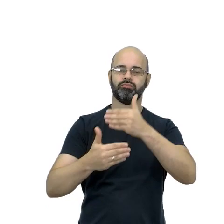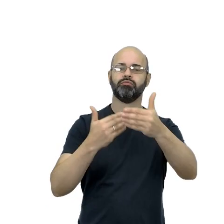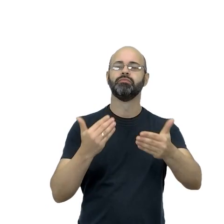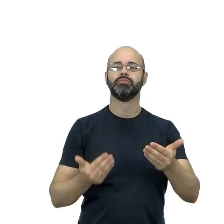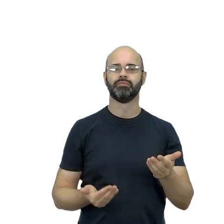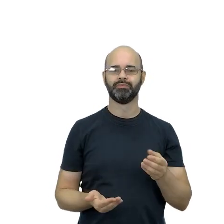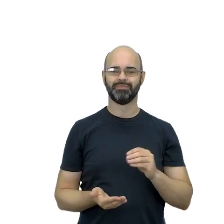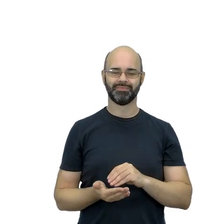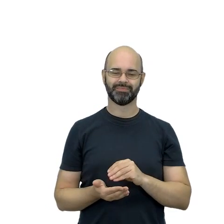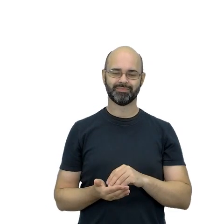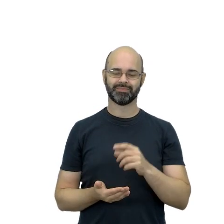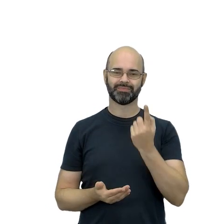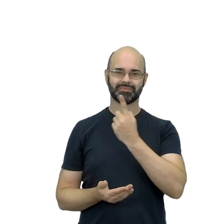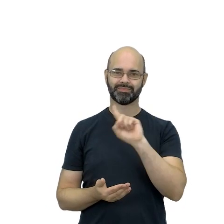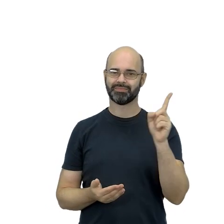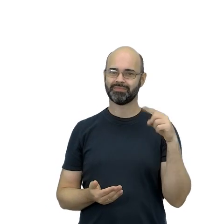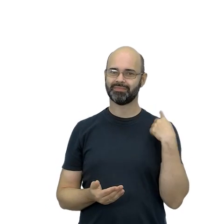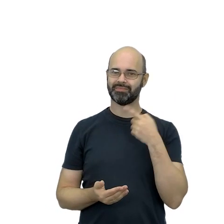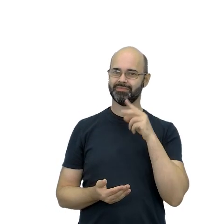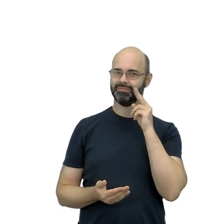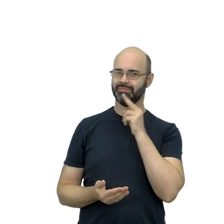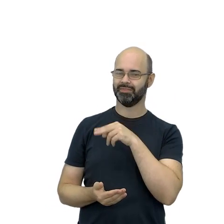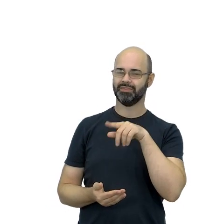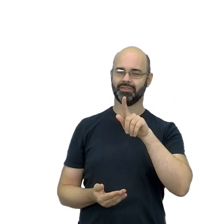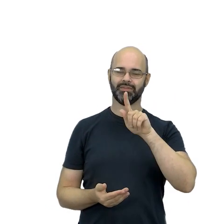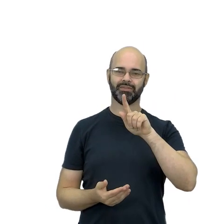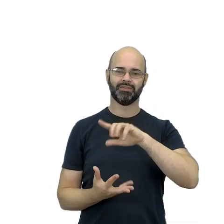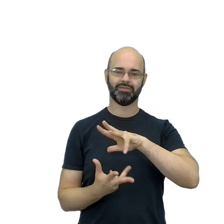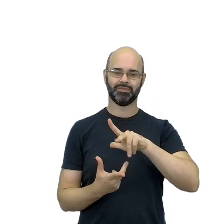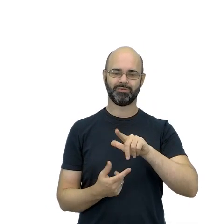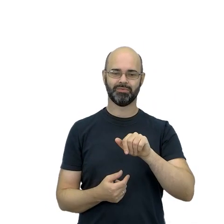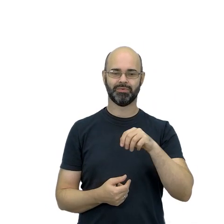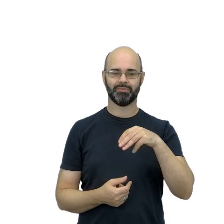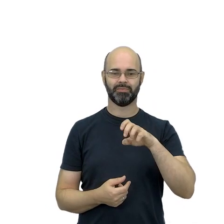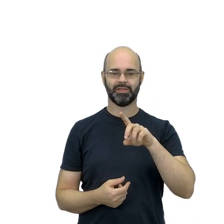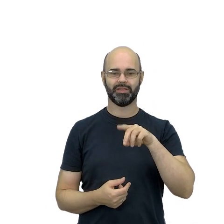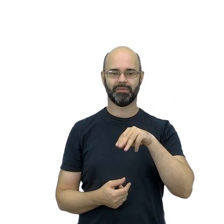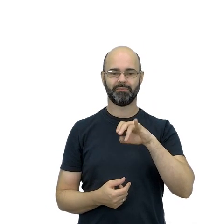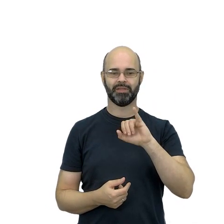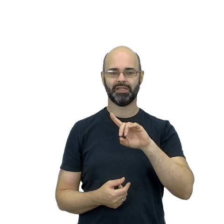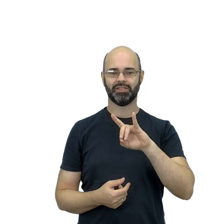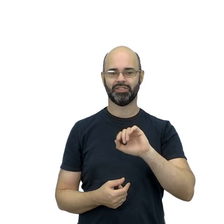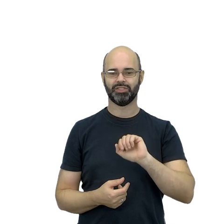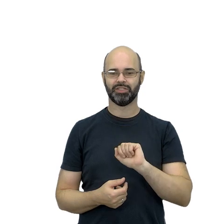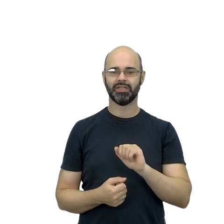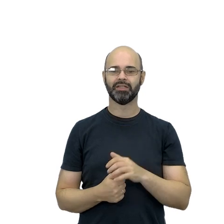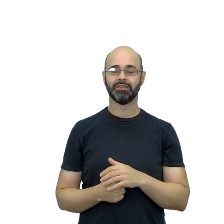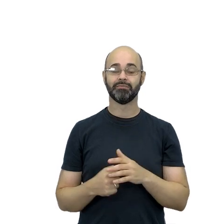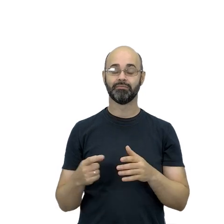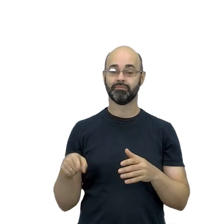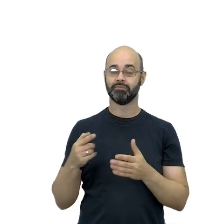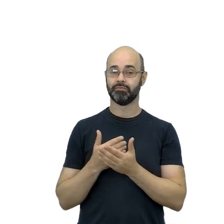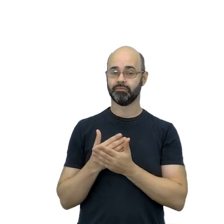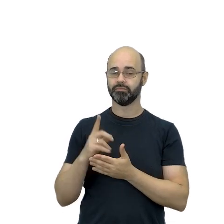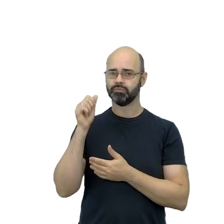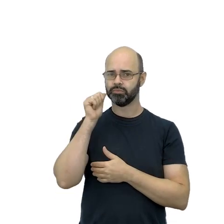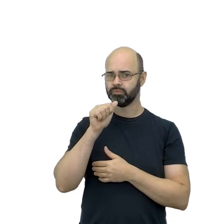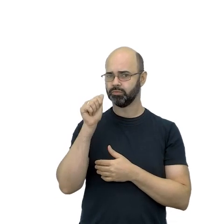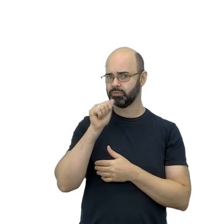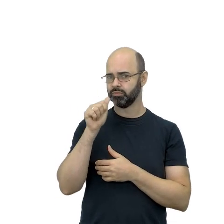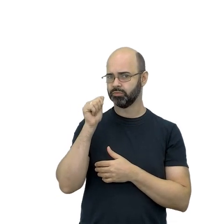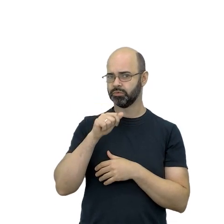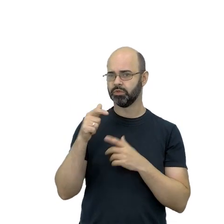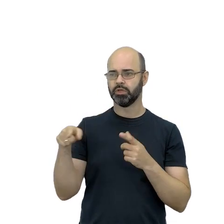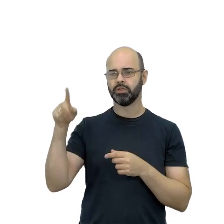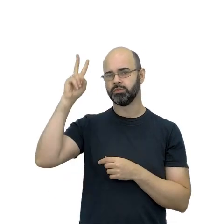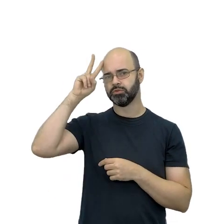da última edição do Global Media Monitoring Project, iniciativa que analisa a presença de mulheres e as